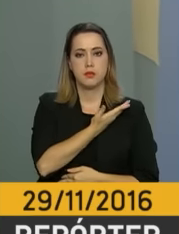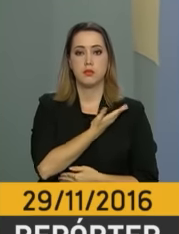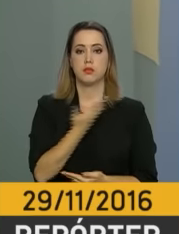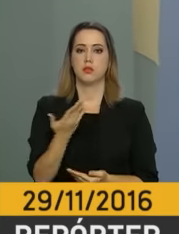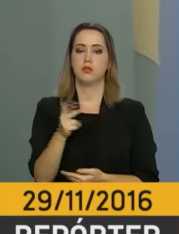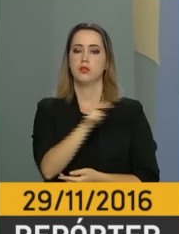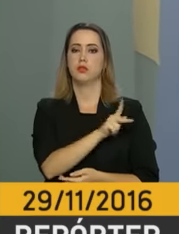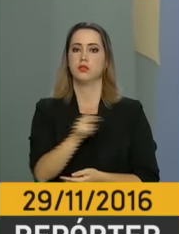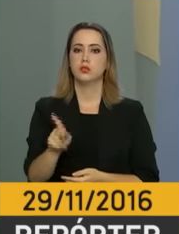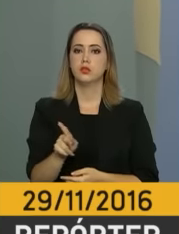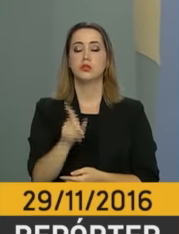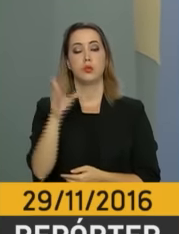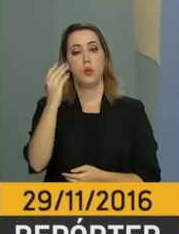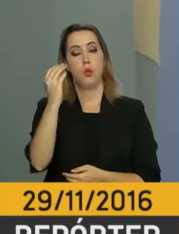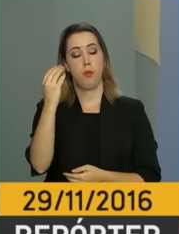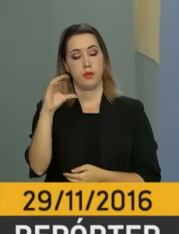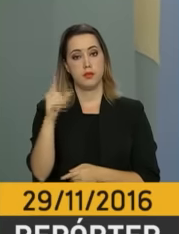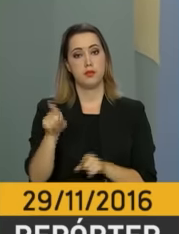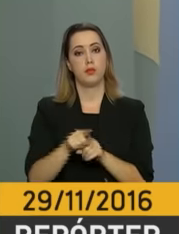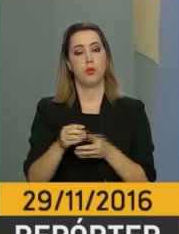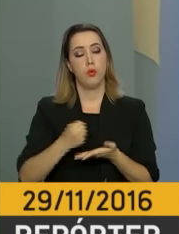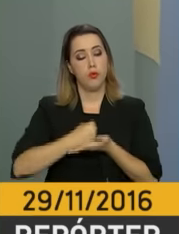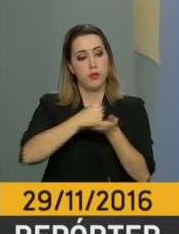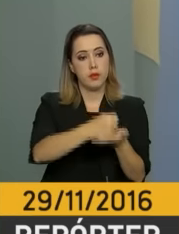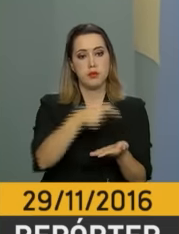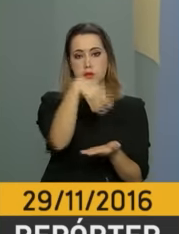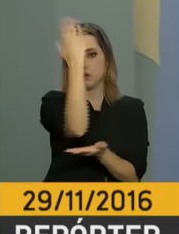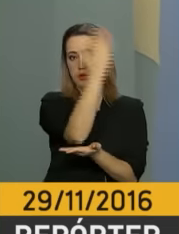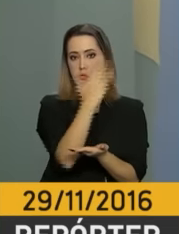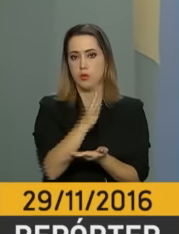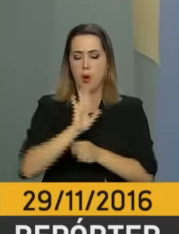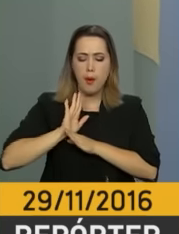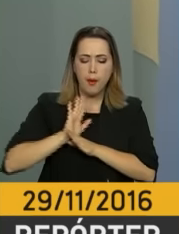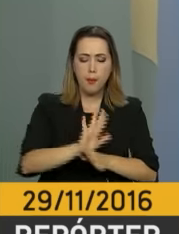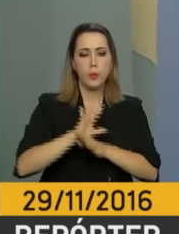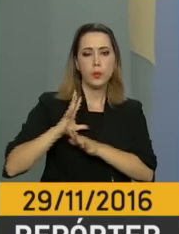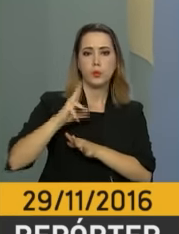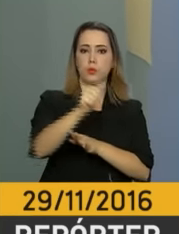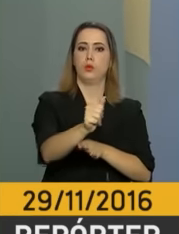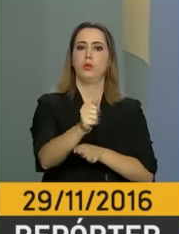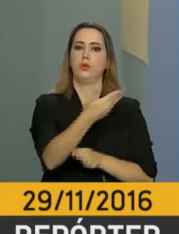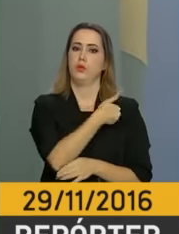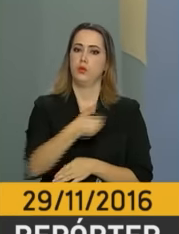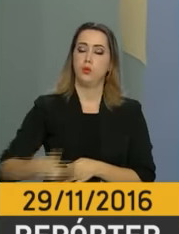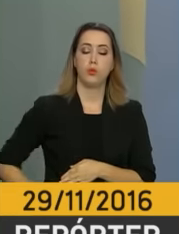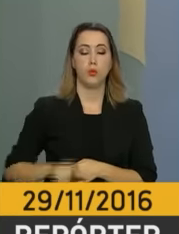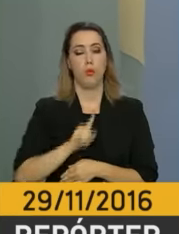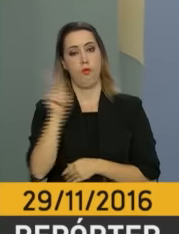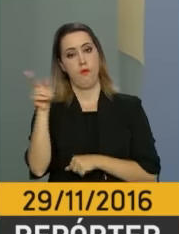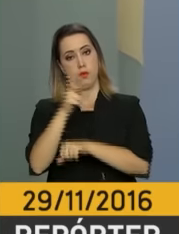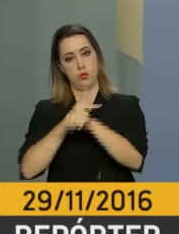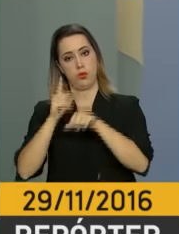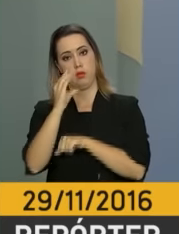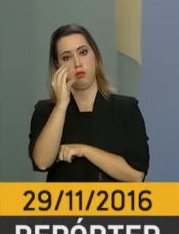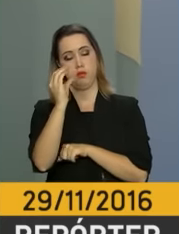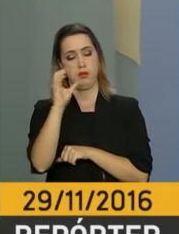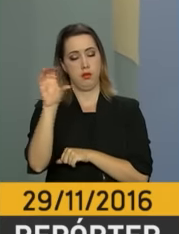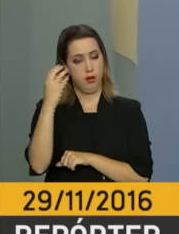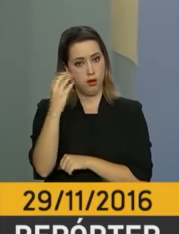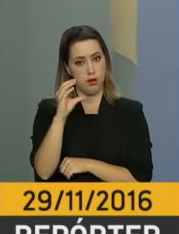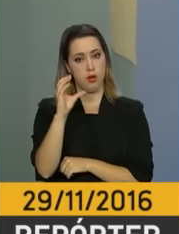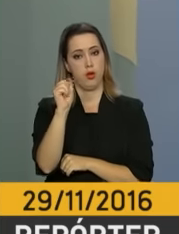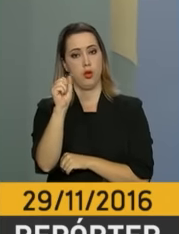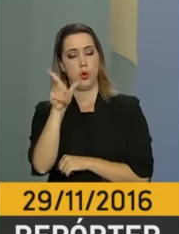Santos ofereceu ao Brasil o apoio pleno do governo colombiano em todas as providências que se fizessem